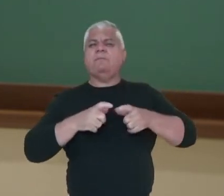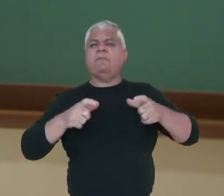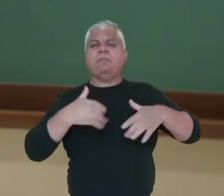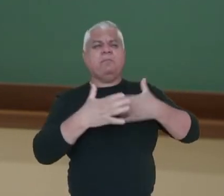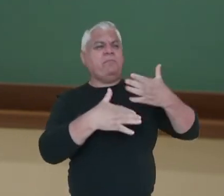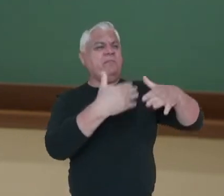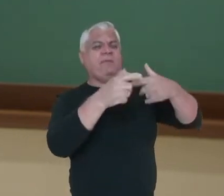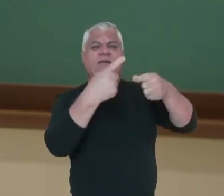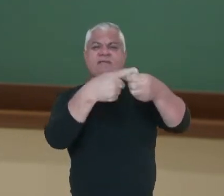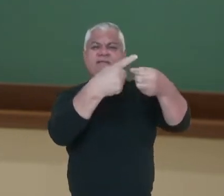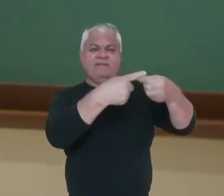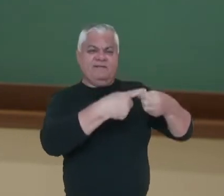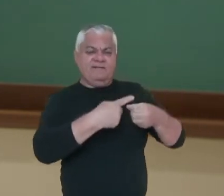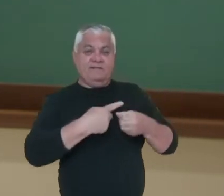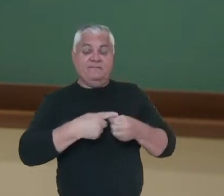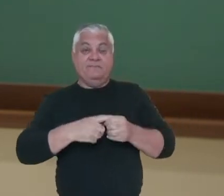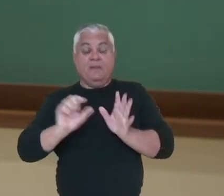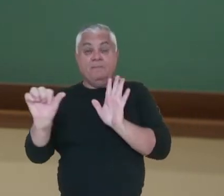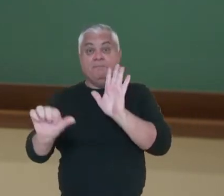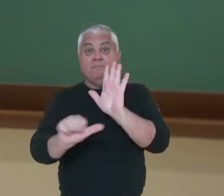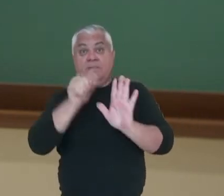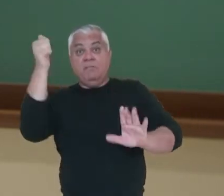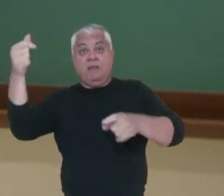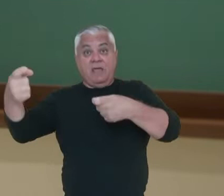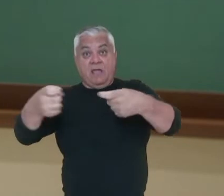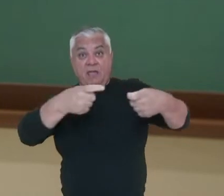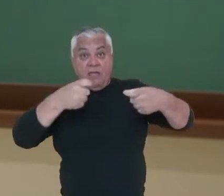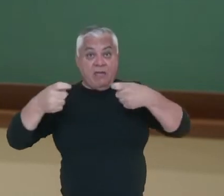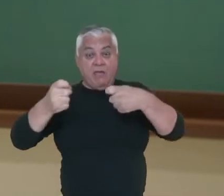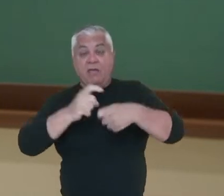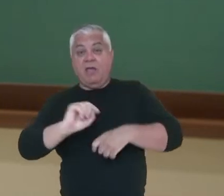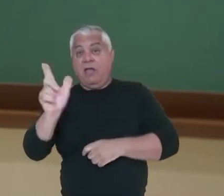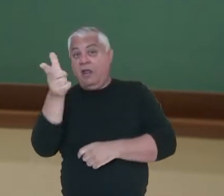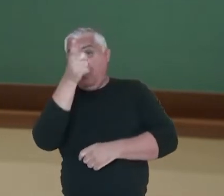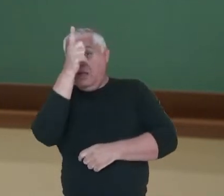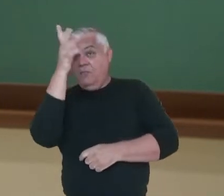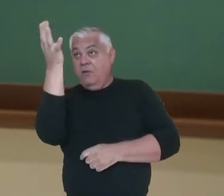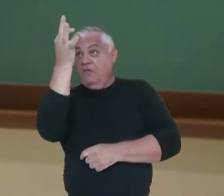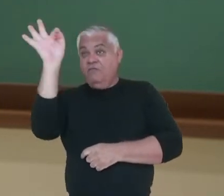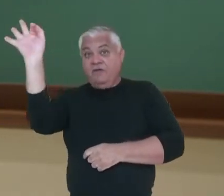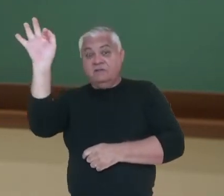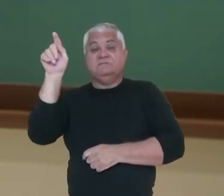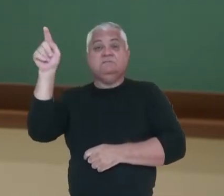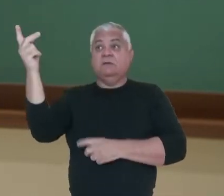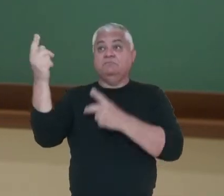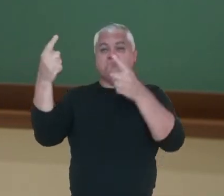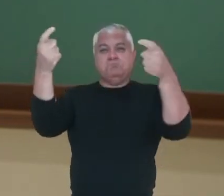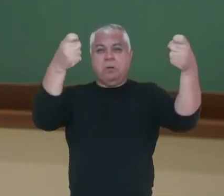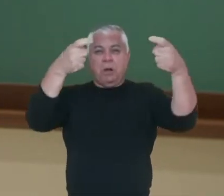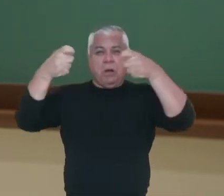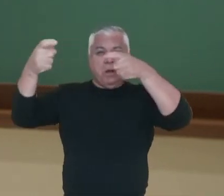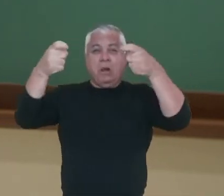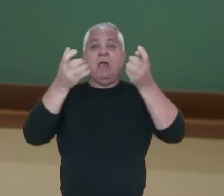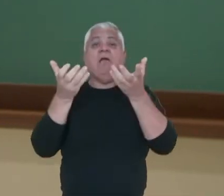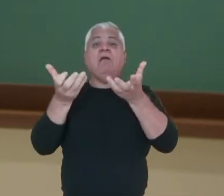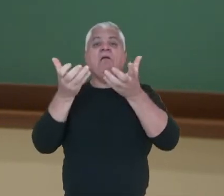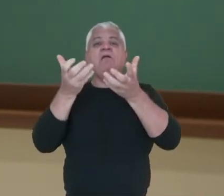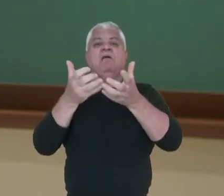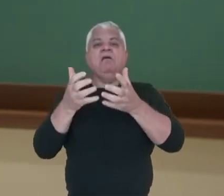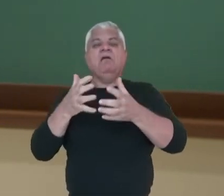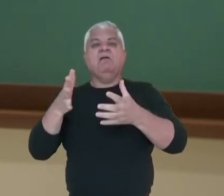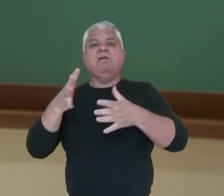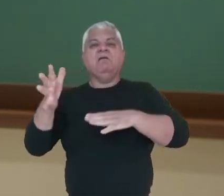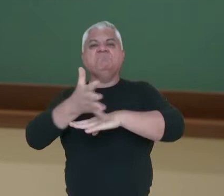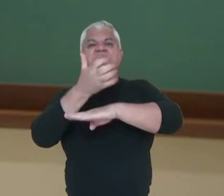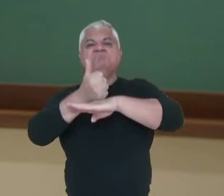que um pouquinho antes, nessa guerra que aconteceu, foi uma guerra entre a Alemanha e a França, a Alemanha já estava tentando mostrar que queria essa questão do império, ela estava